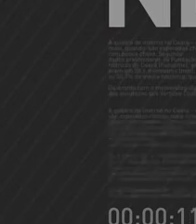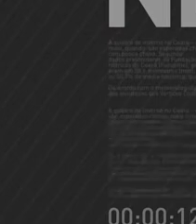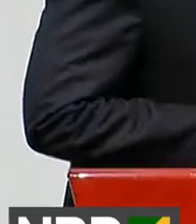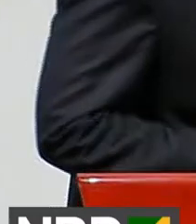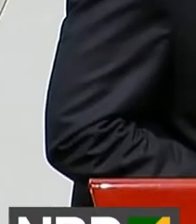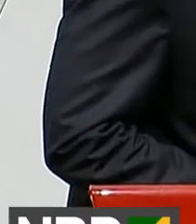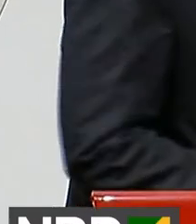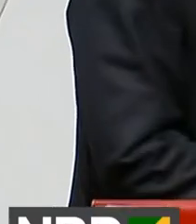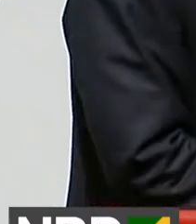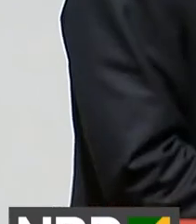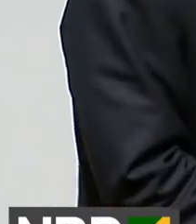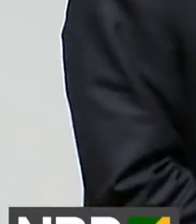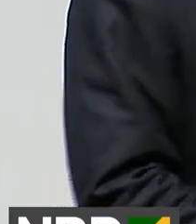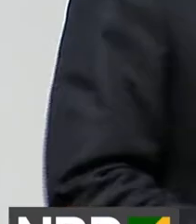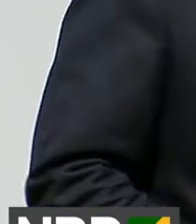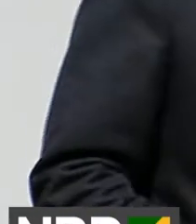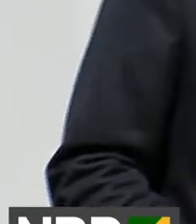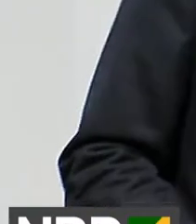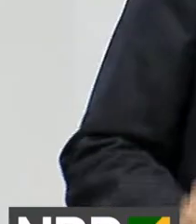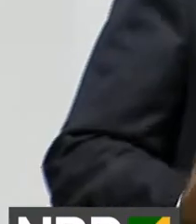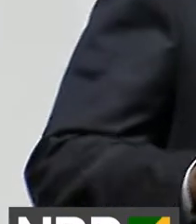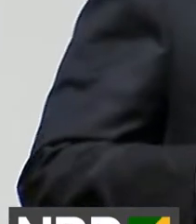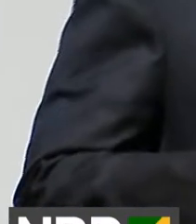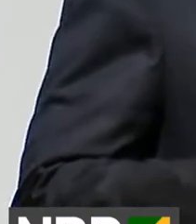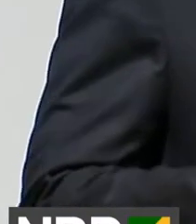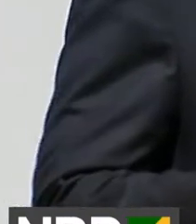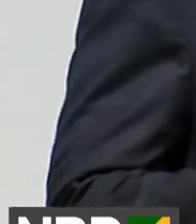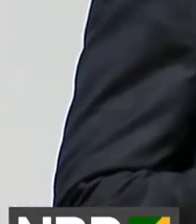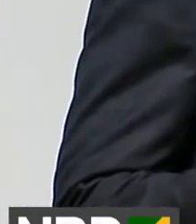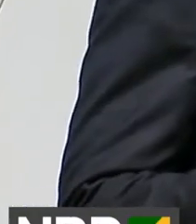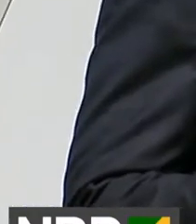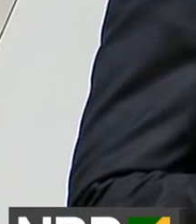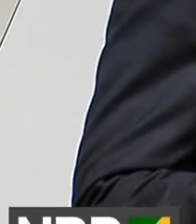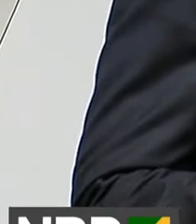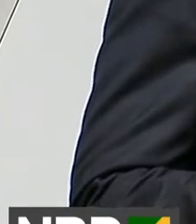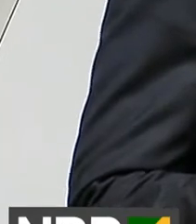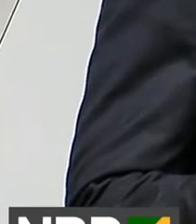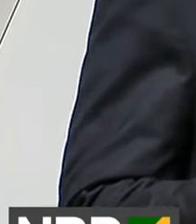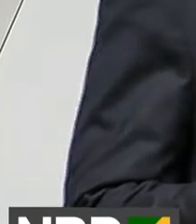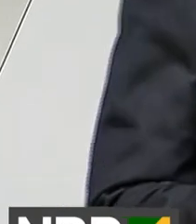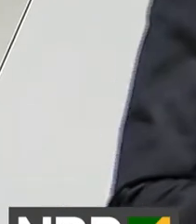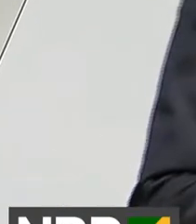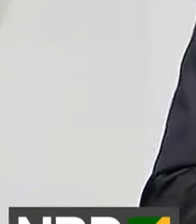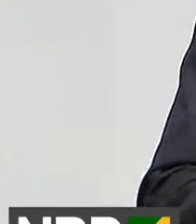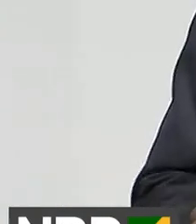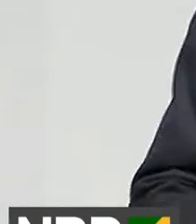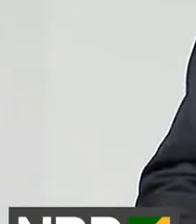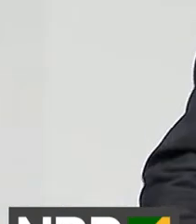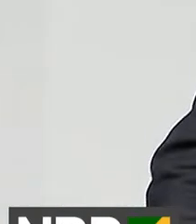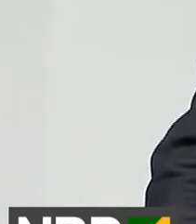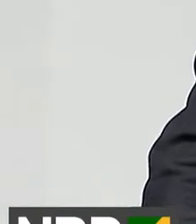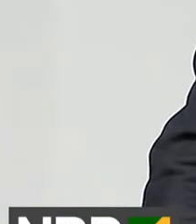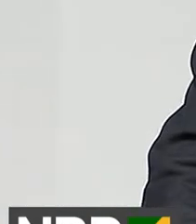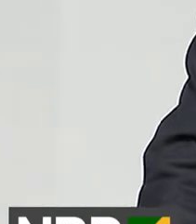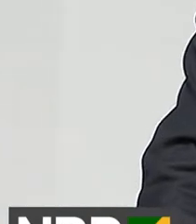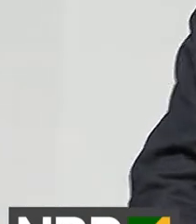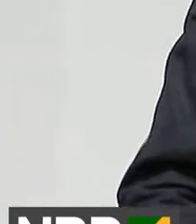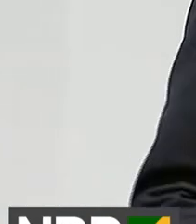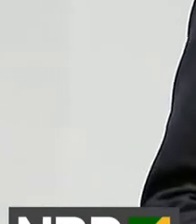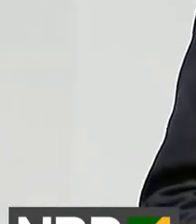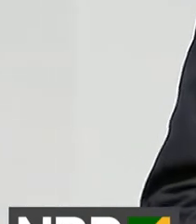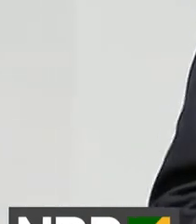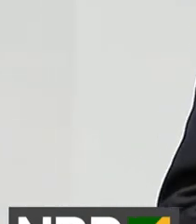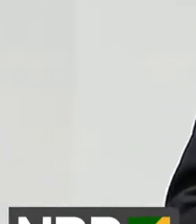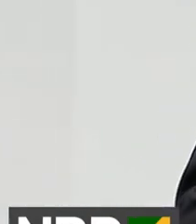o senhor presidente da república é uma honra e um prazer tê lo aqui na nossa humilde casa no teatro que é um dos grandes